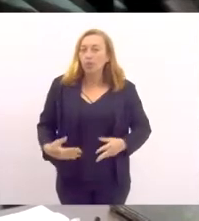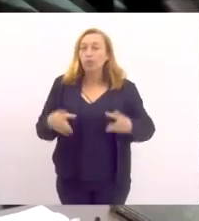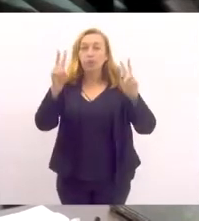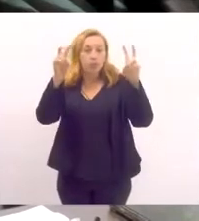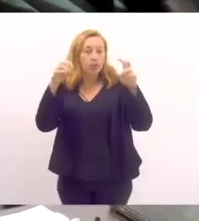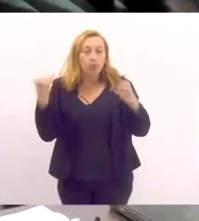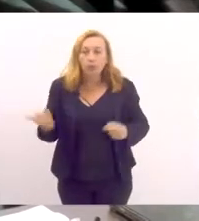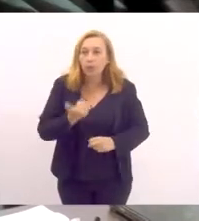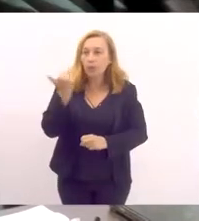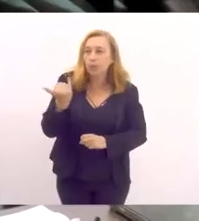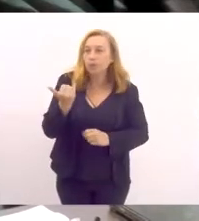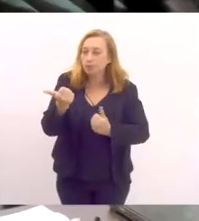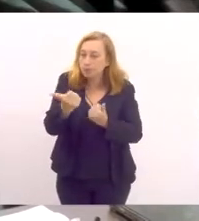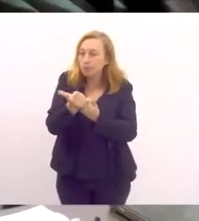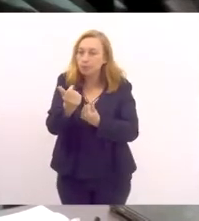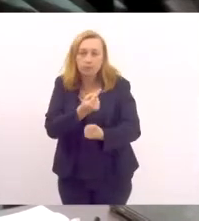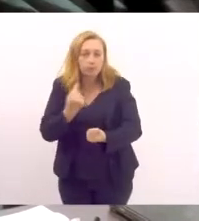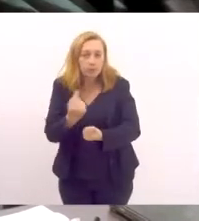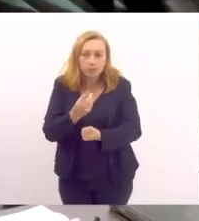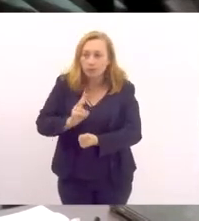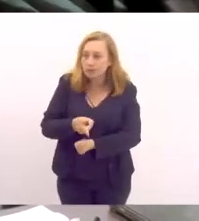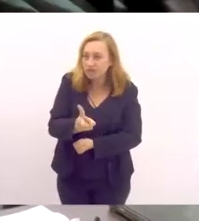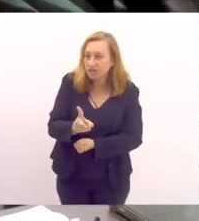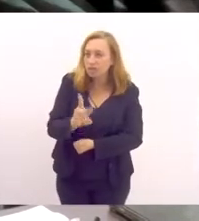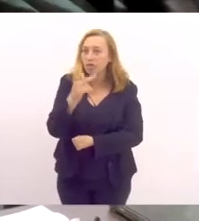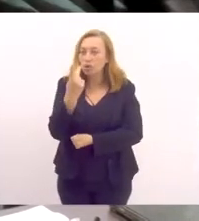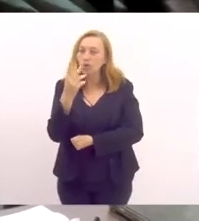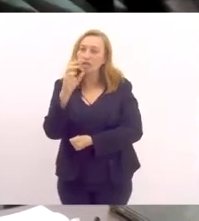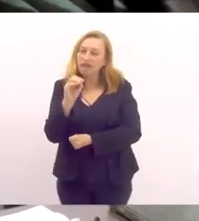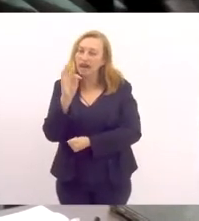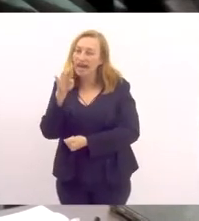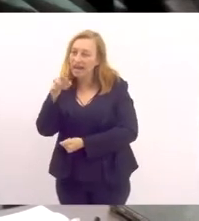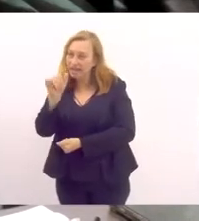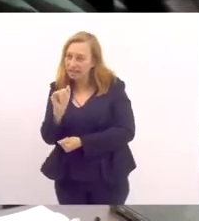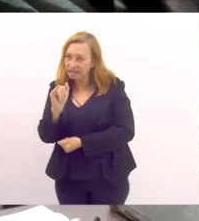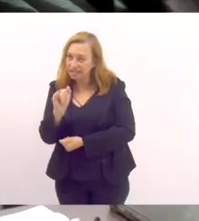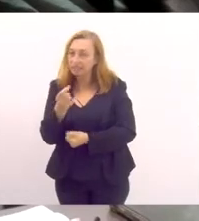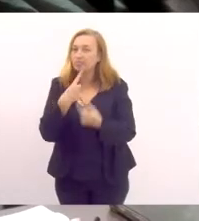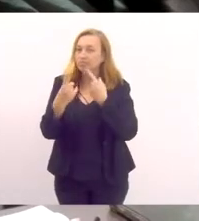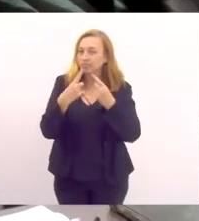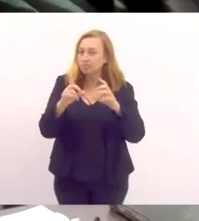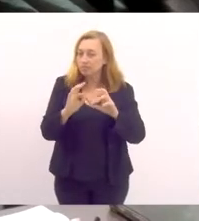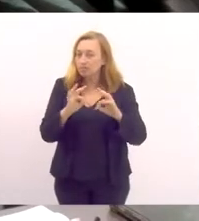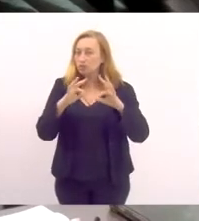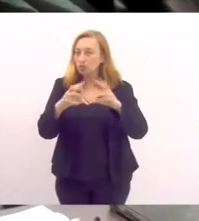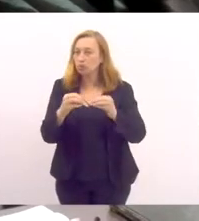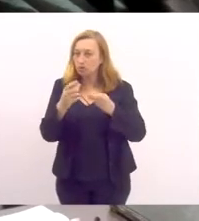relevante. Conte sempre com a hotelaria para todo e qualquer debate, inclusive aqui,